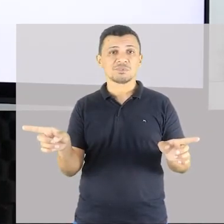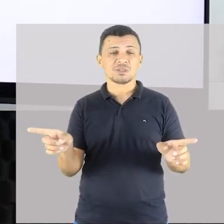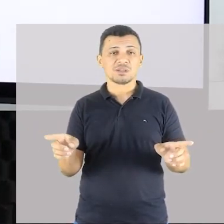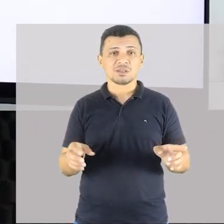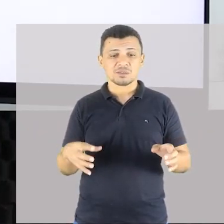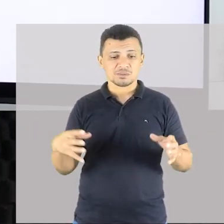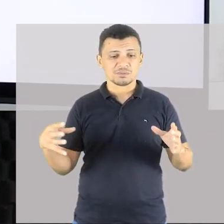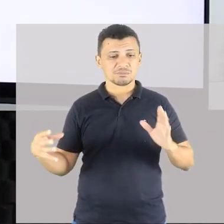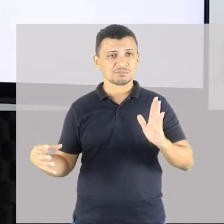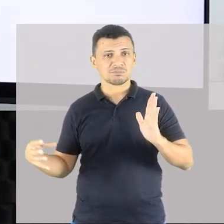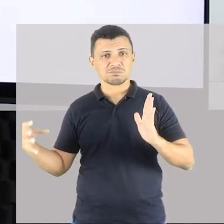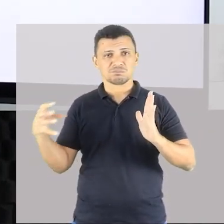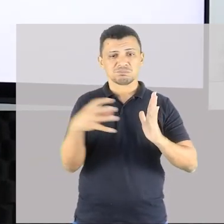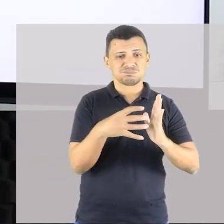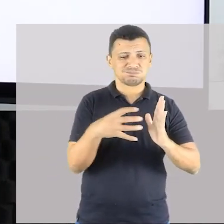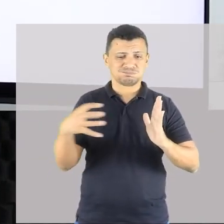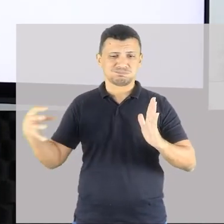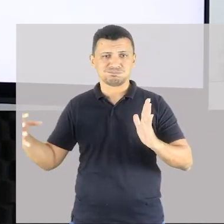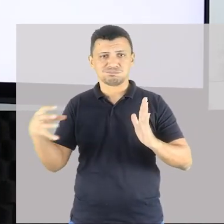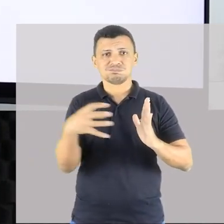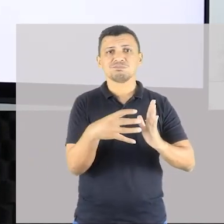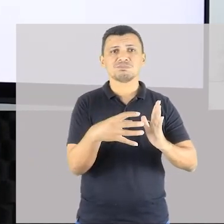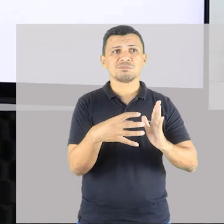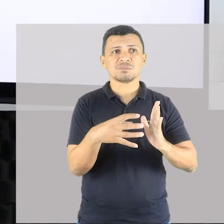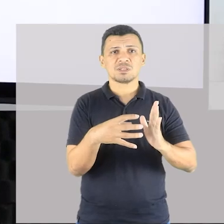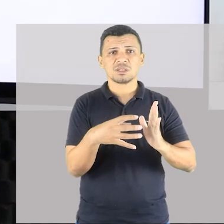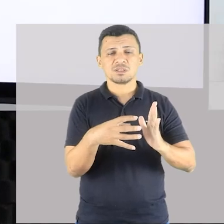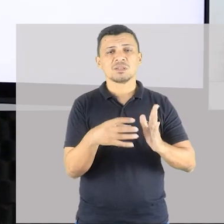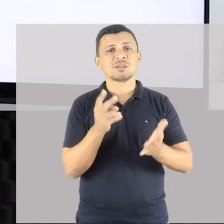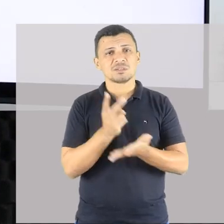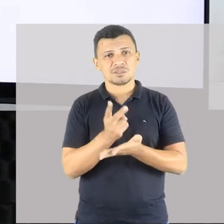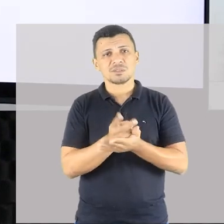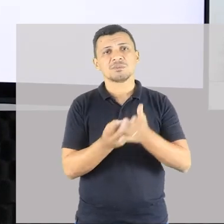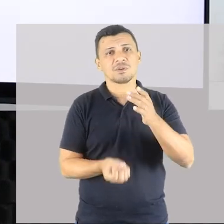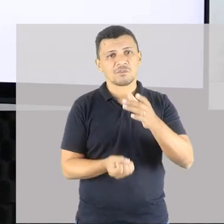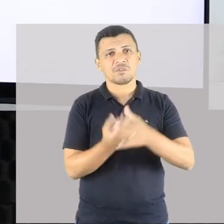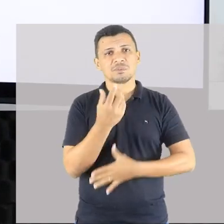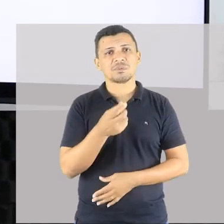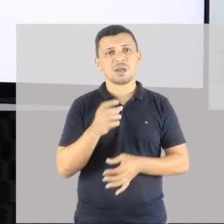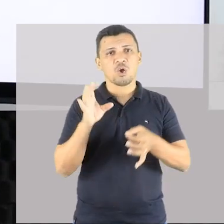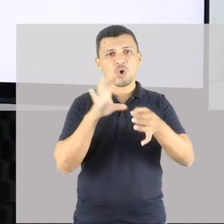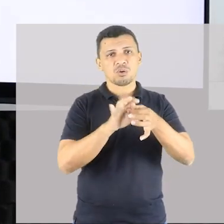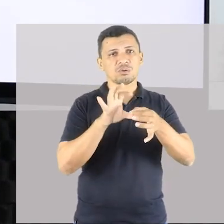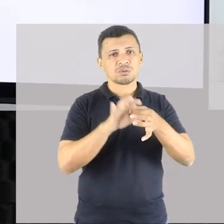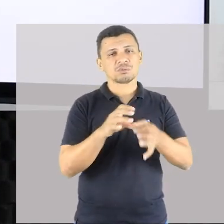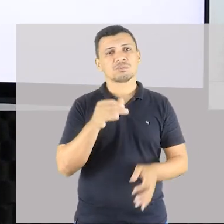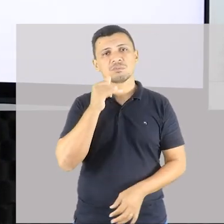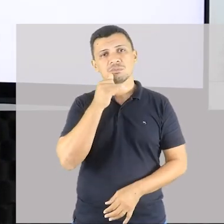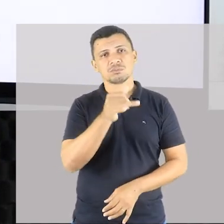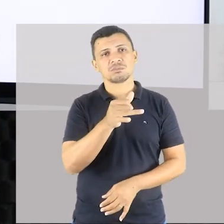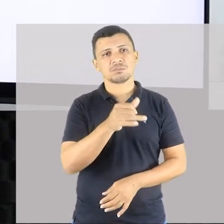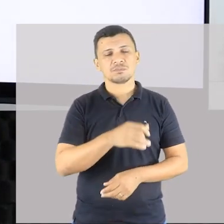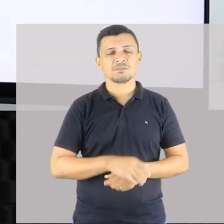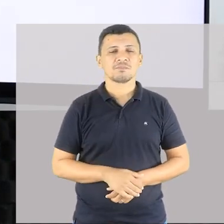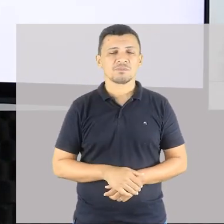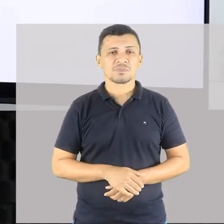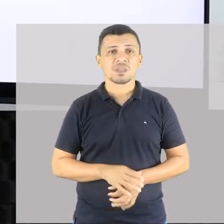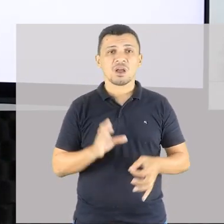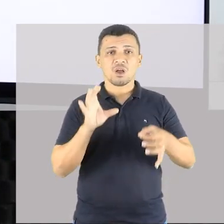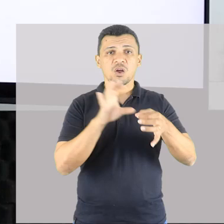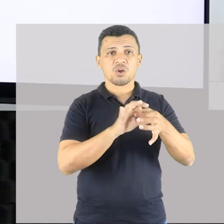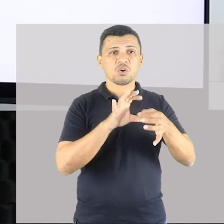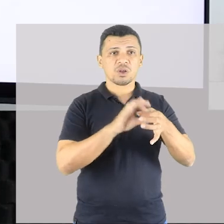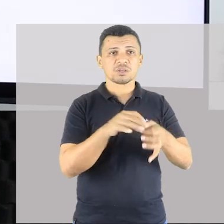ímã e afastar, aproximar e afastar, aproximar e afastar, vai aparecendo corrente elétrica, tá? Para ter corrente elétrica, o circuito tem